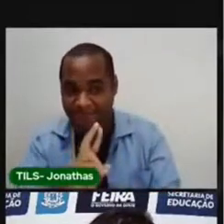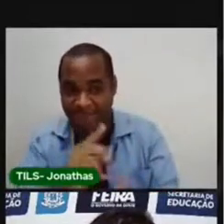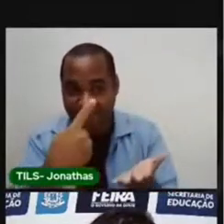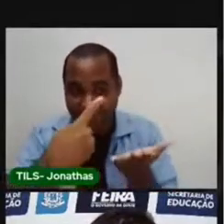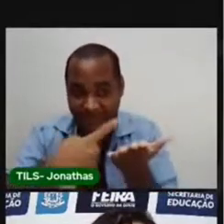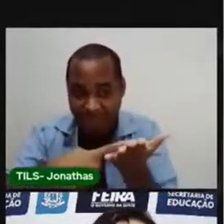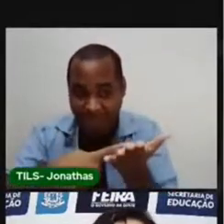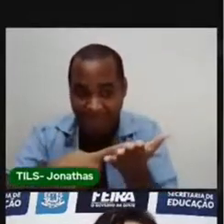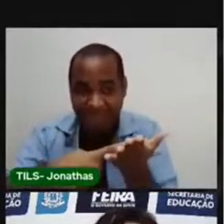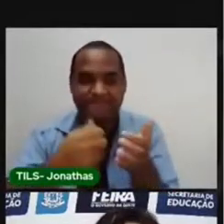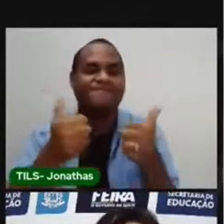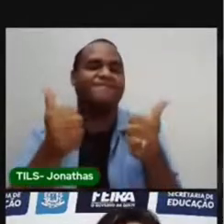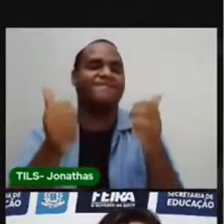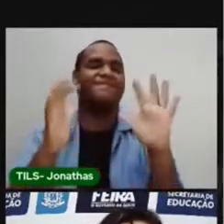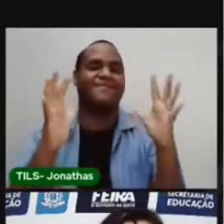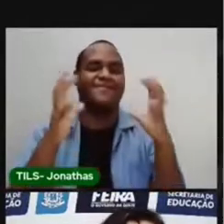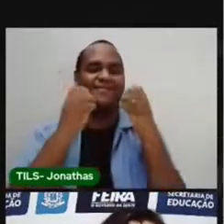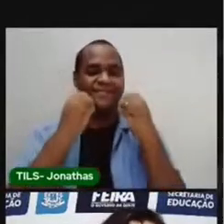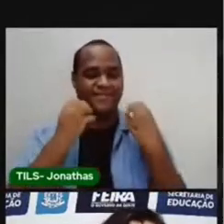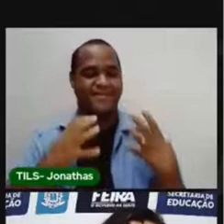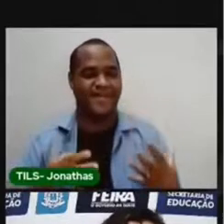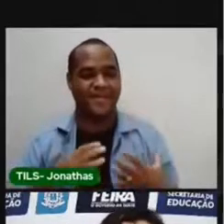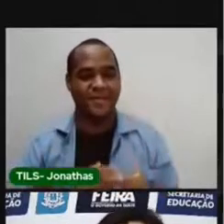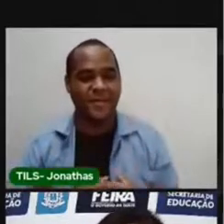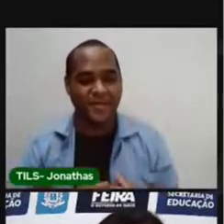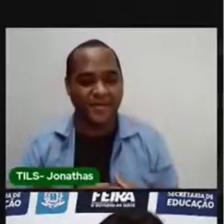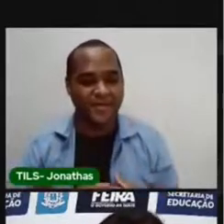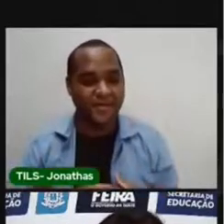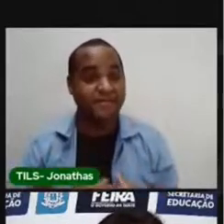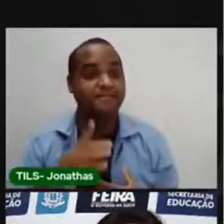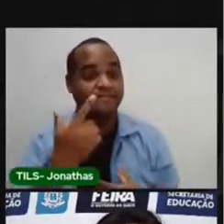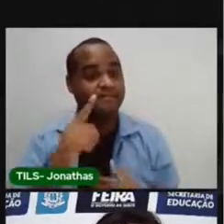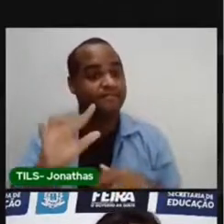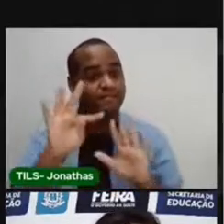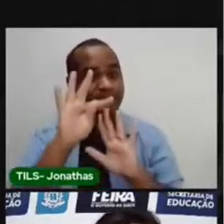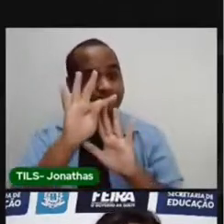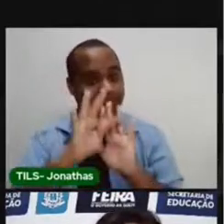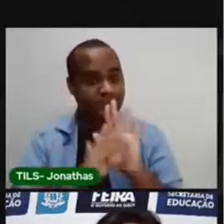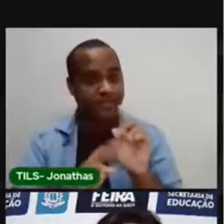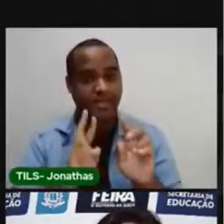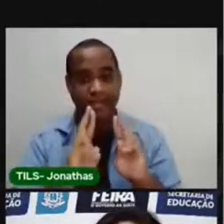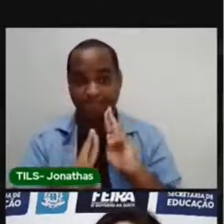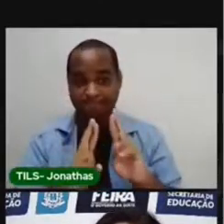Combinado? Muito bem. No